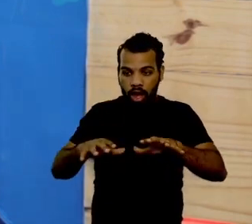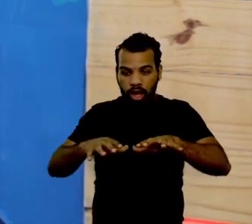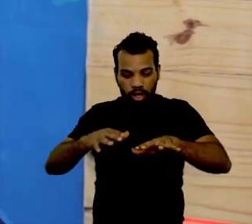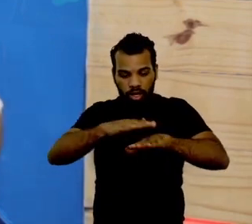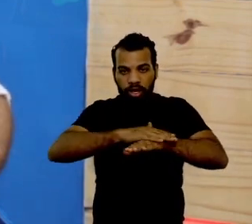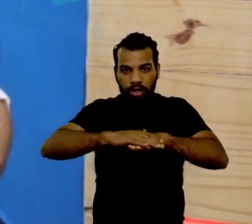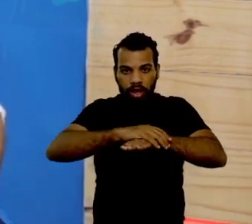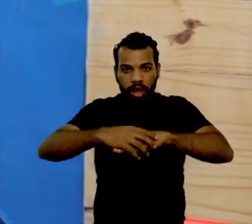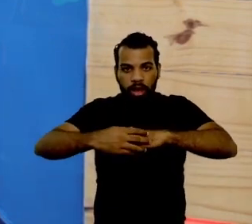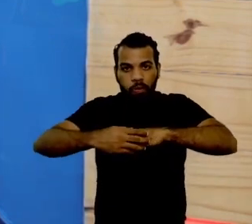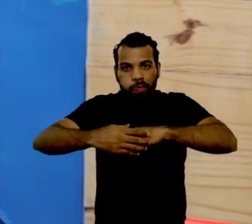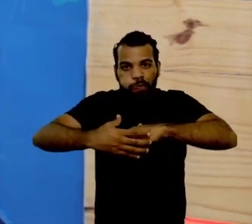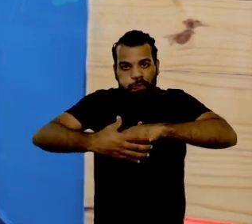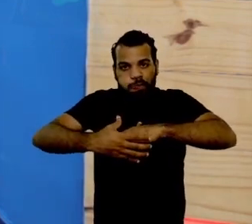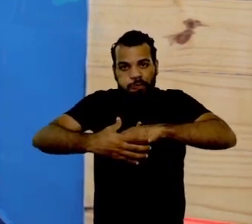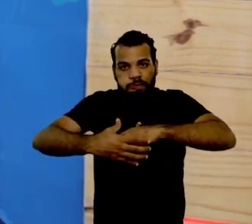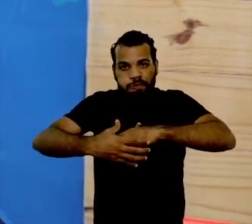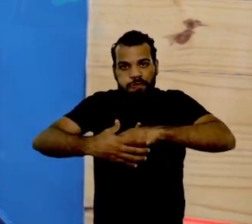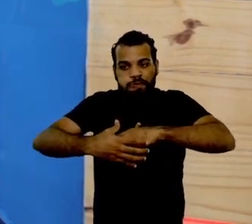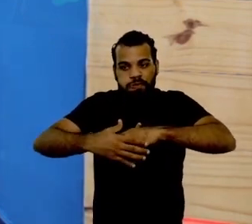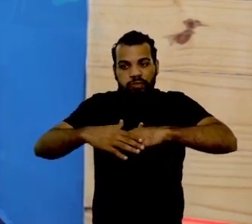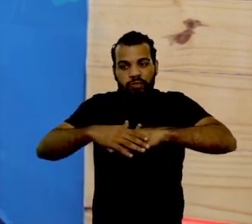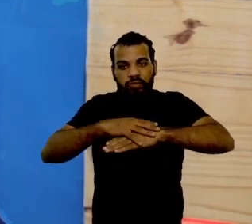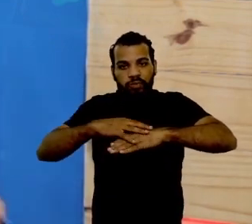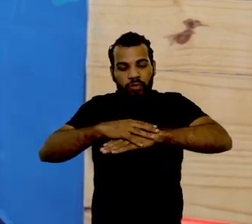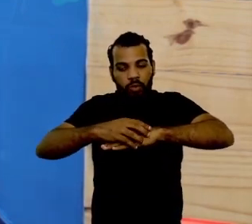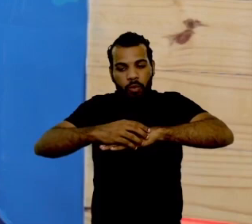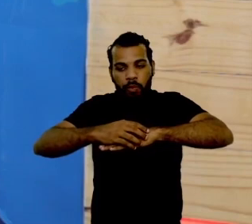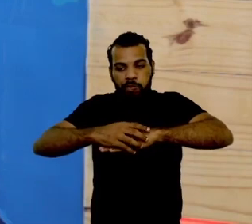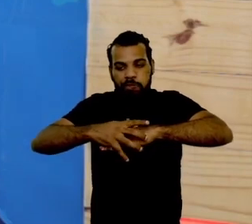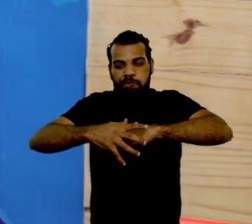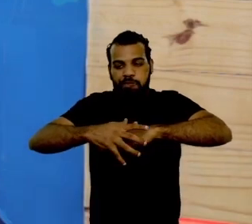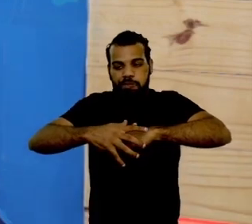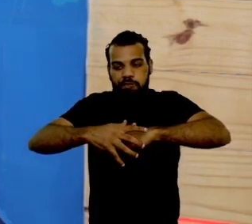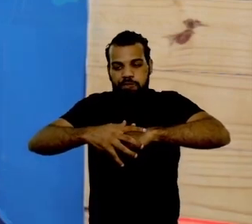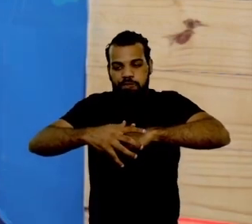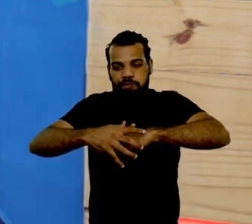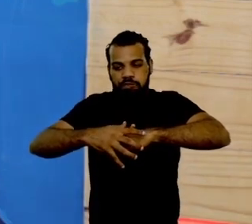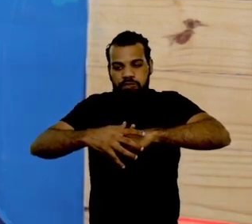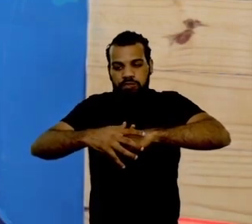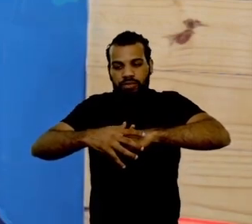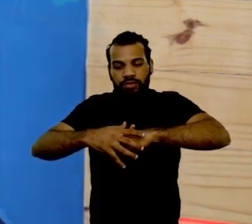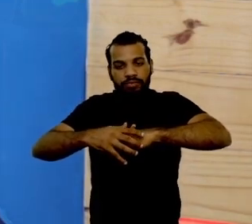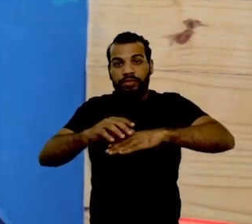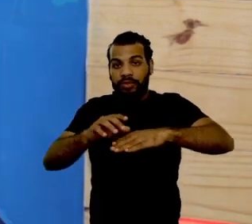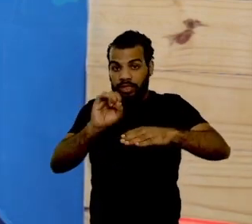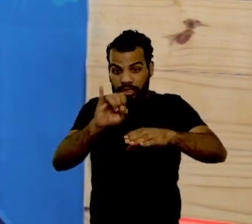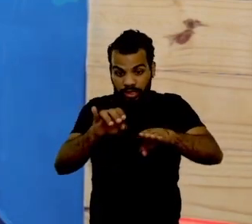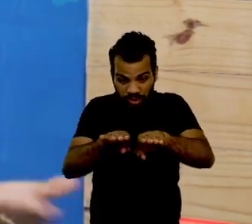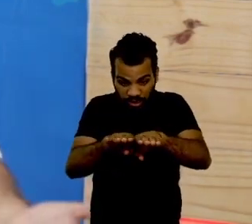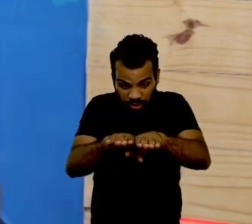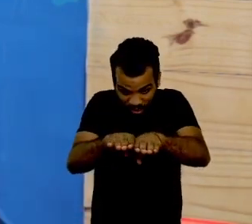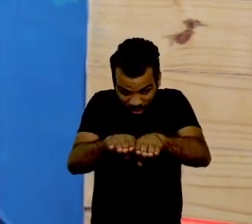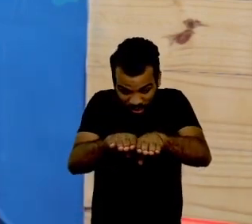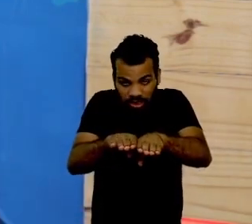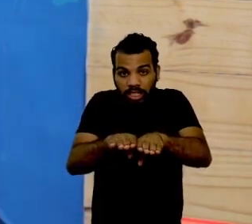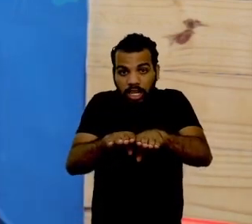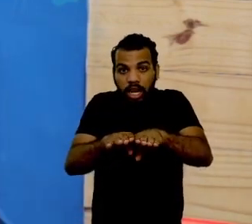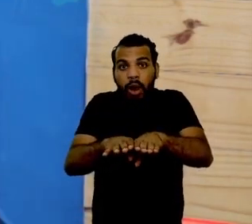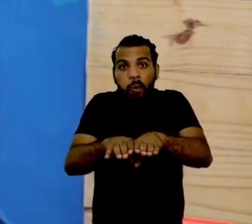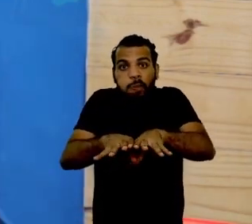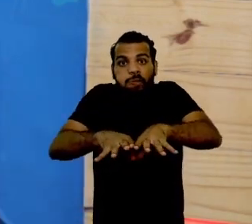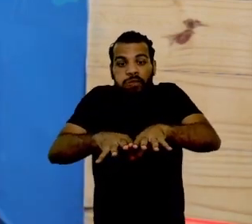cerâmica dilate. Dilate o quê? A superfície. Se não tiver aquele rejunte, o que acontece com a cerâmica? Trinca, ela